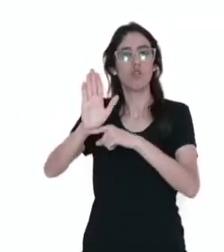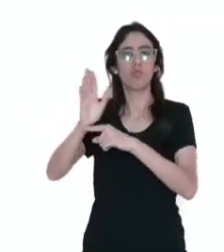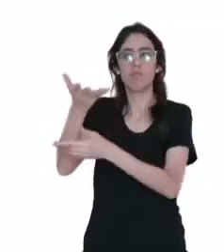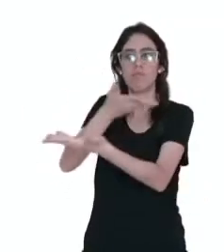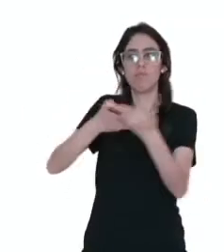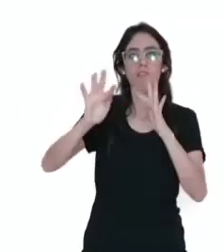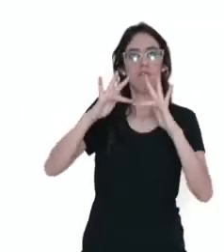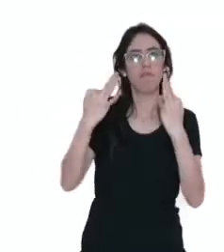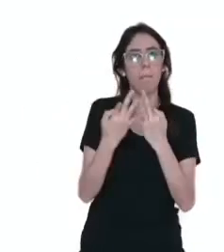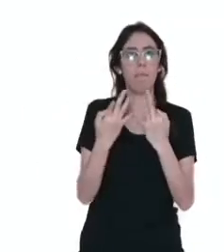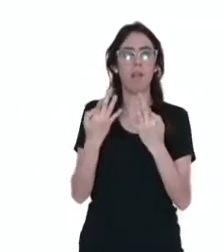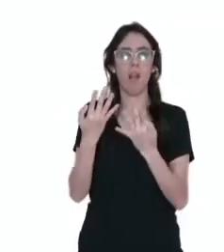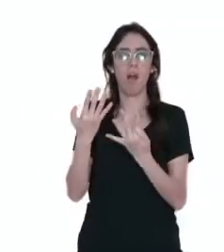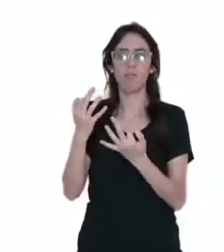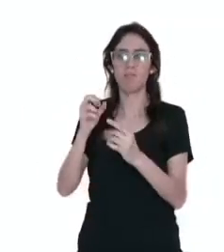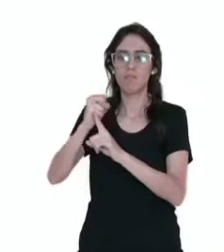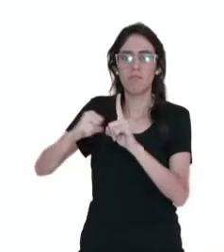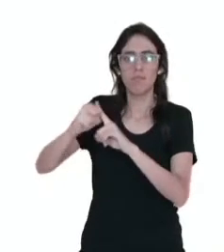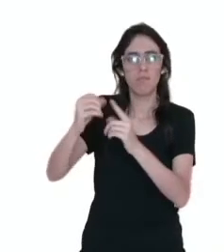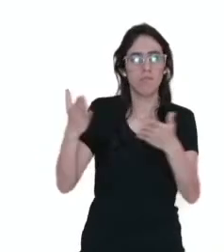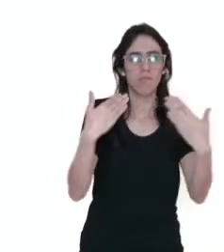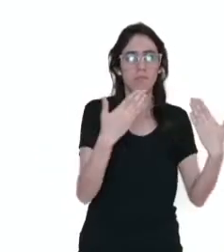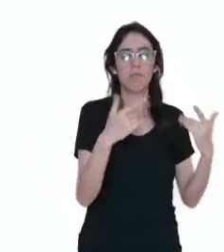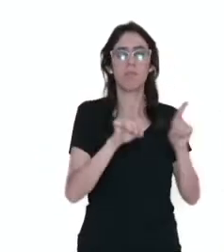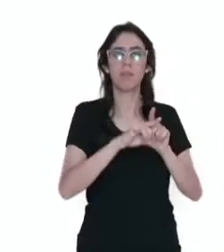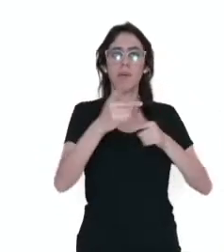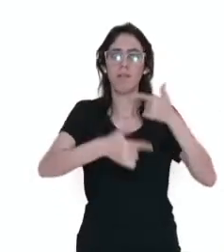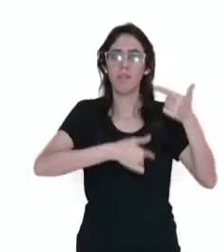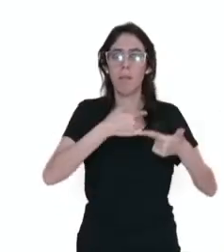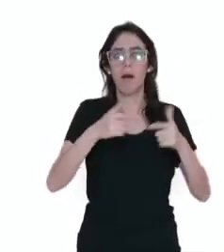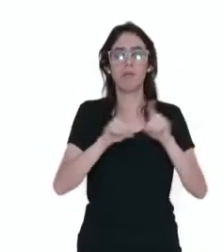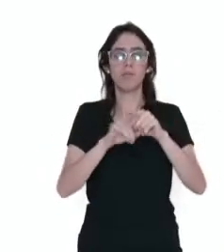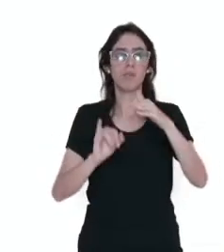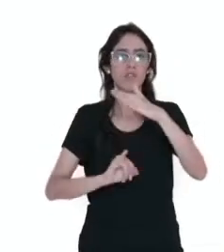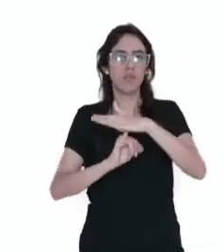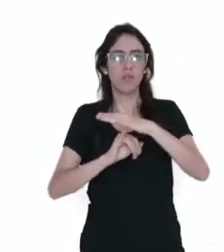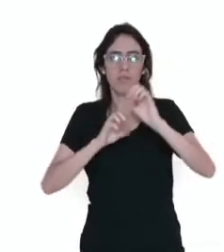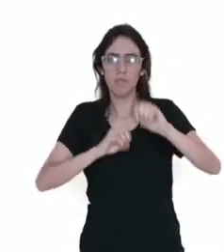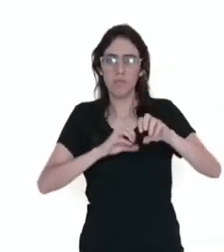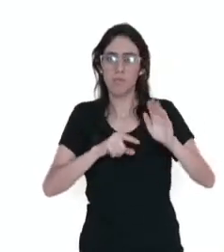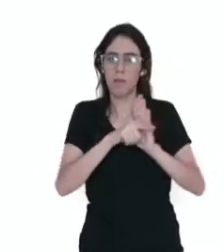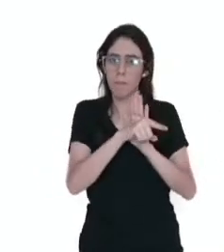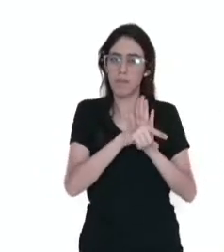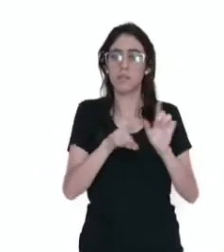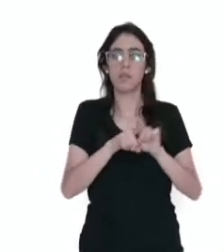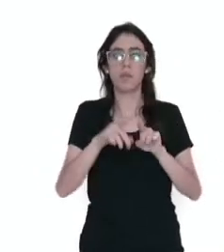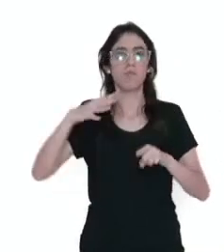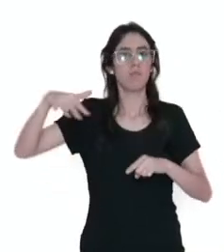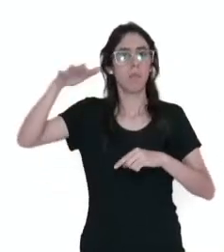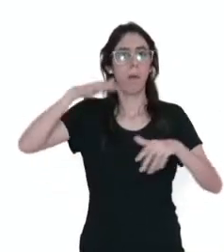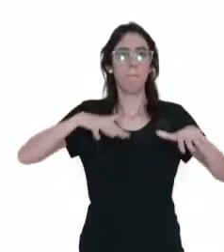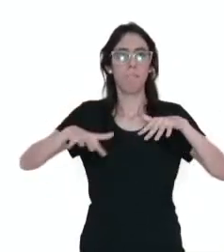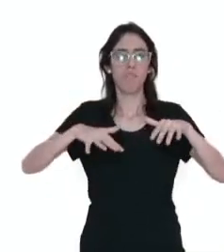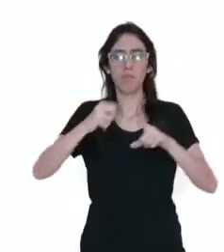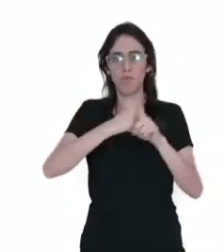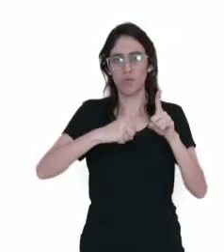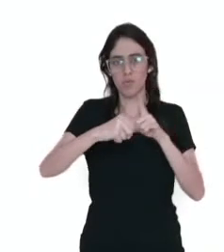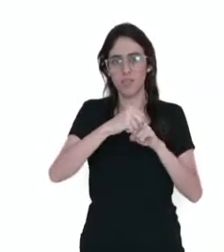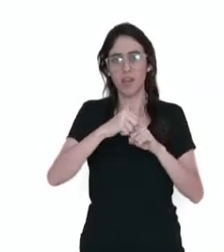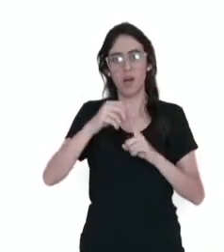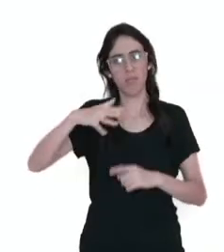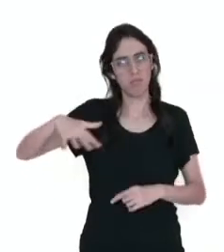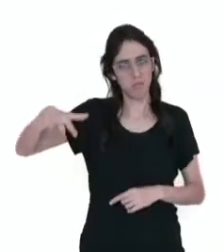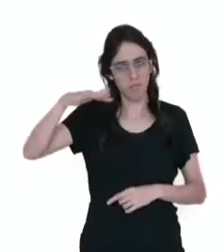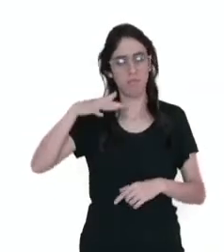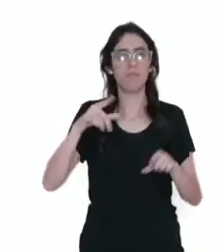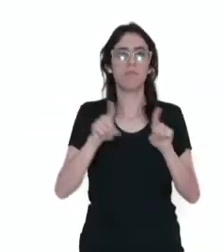no trabalho, nas instituições de ensino e pesquisa, nos movimentos sociais e organizações da sociedade civil e